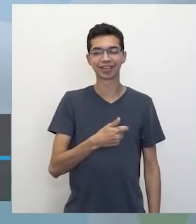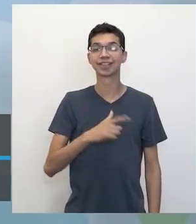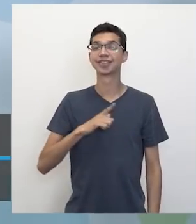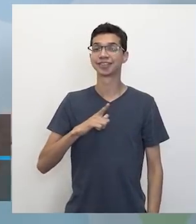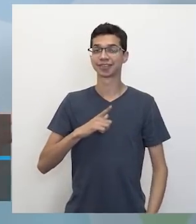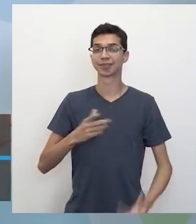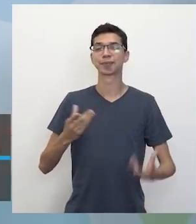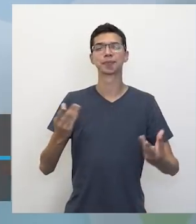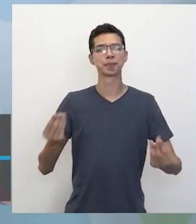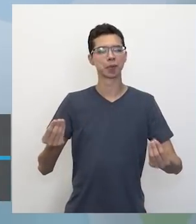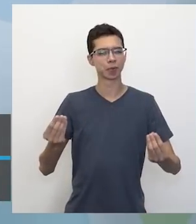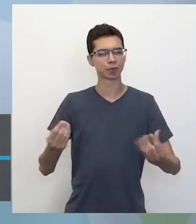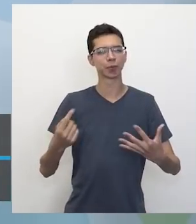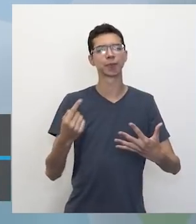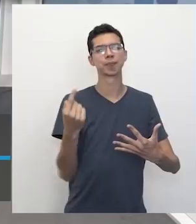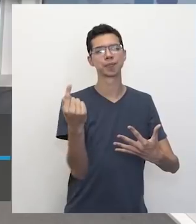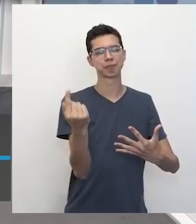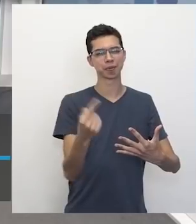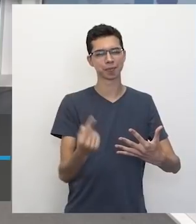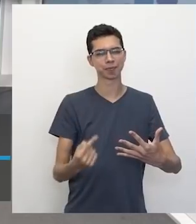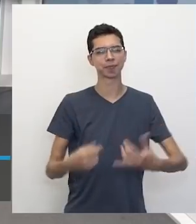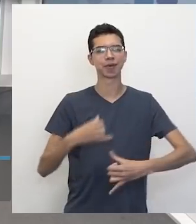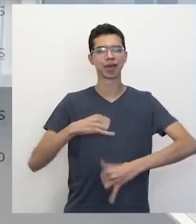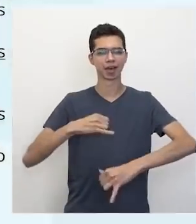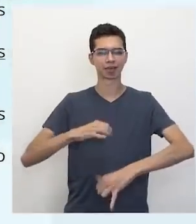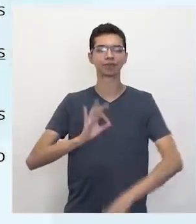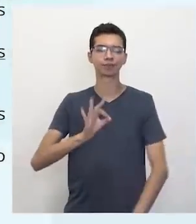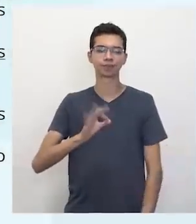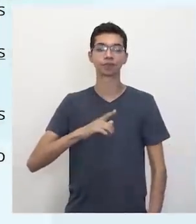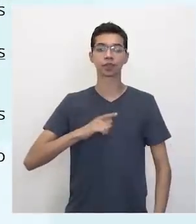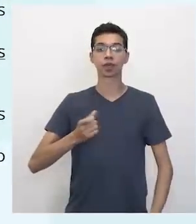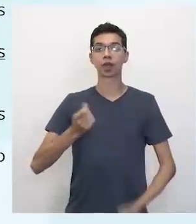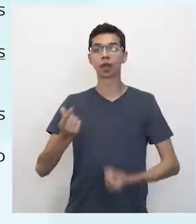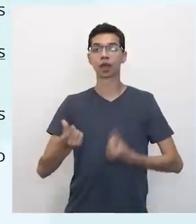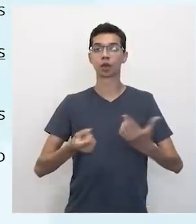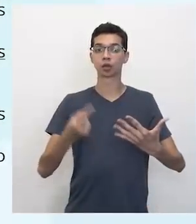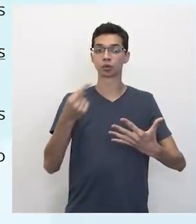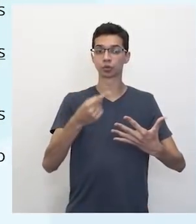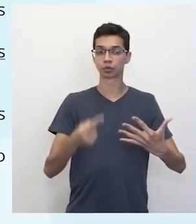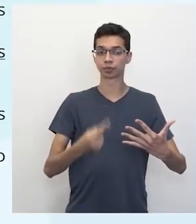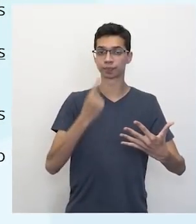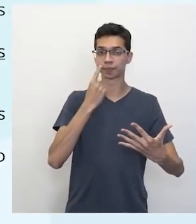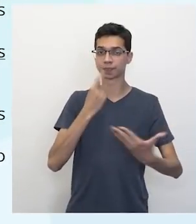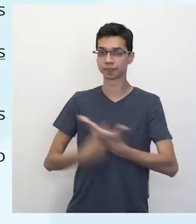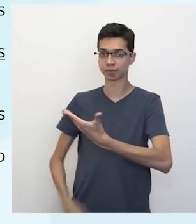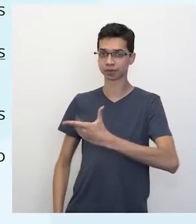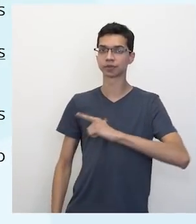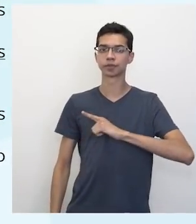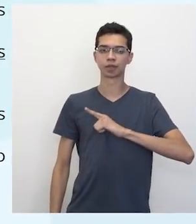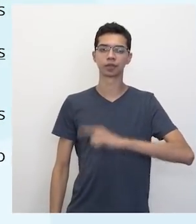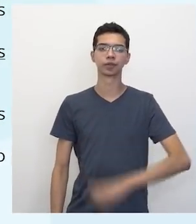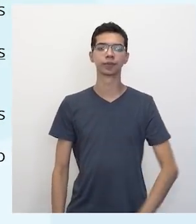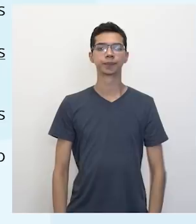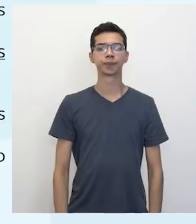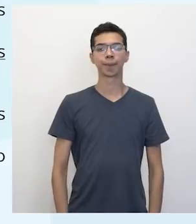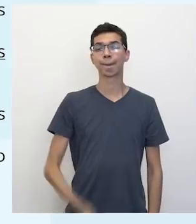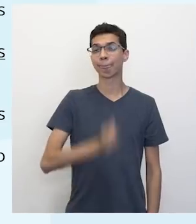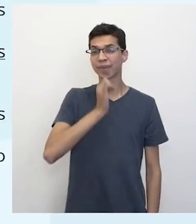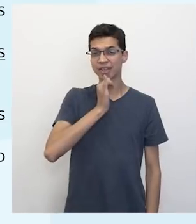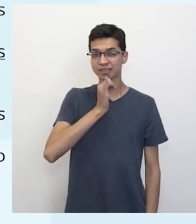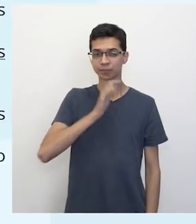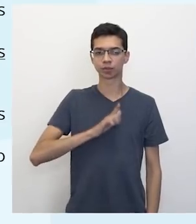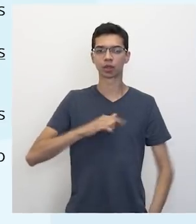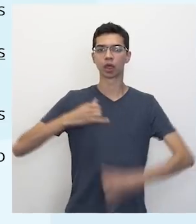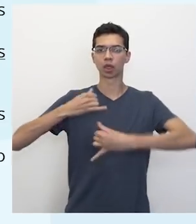muitas formas de energia. Né? Aqui a gente tem elencado algumas das formas, né, Pro? Mas temos várias formas. Por exemplo, a gente